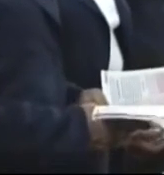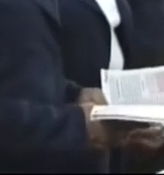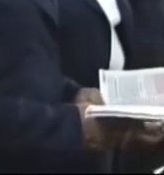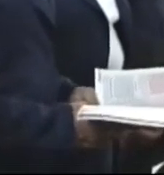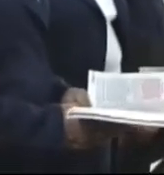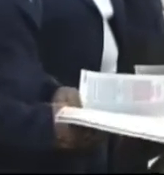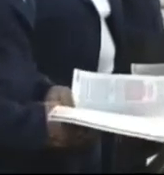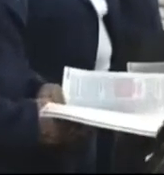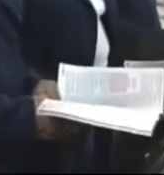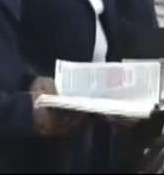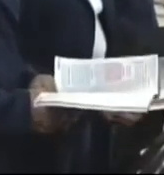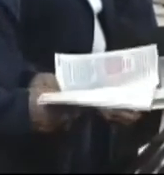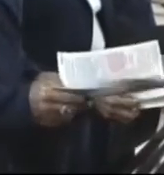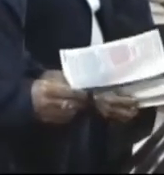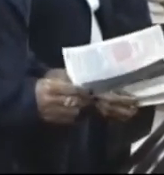Senhor